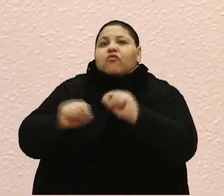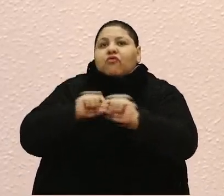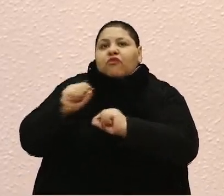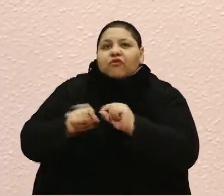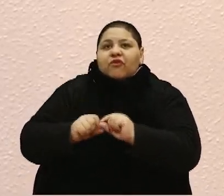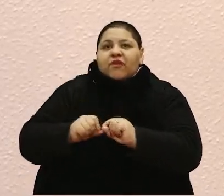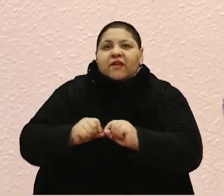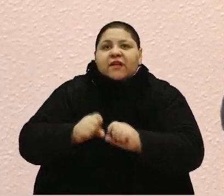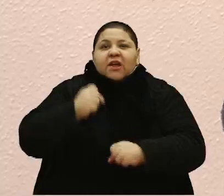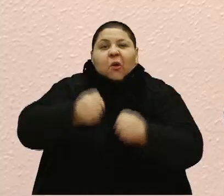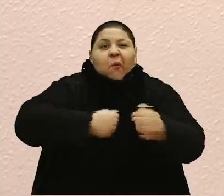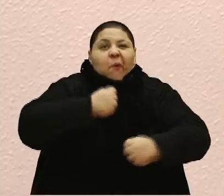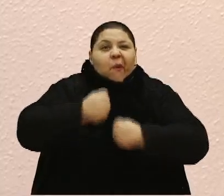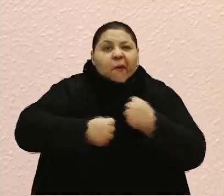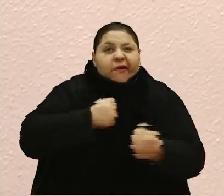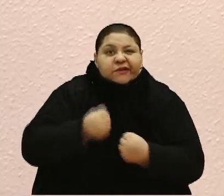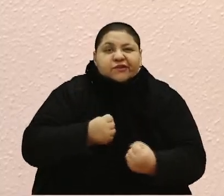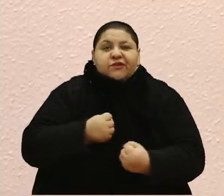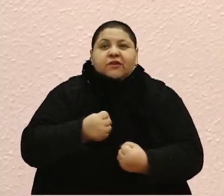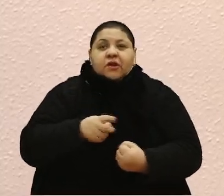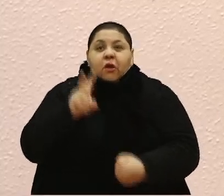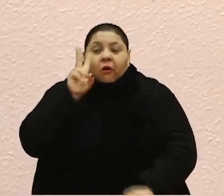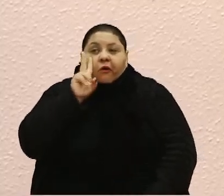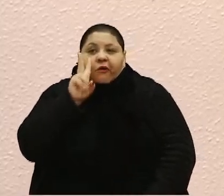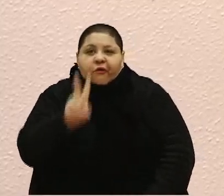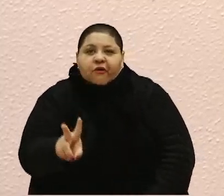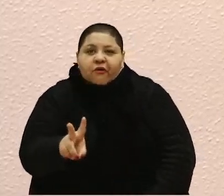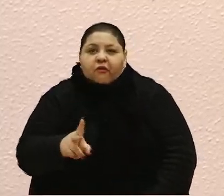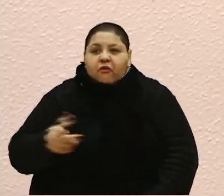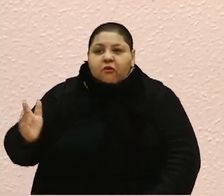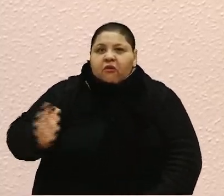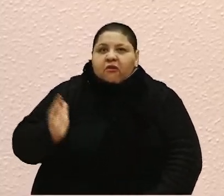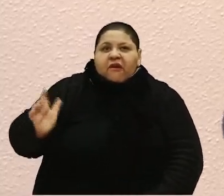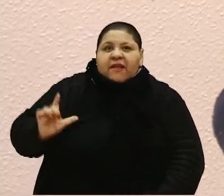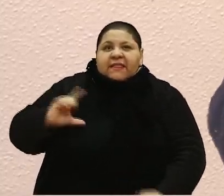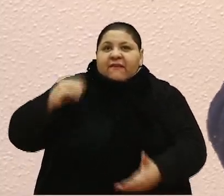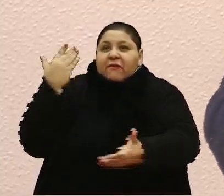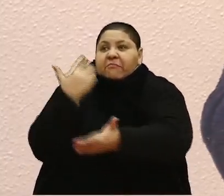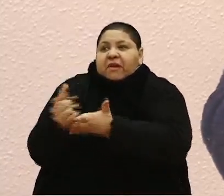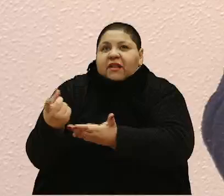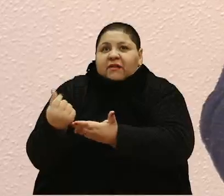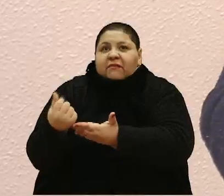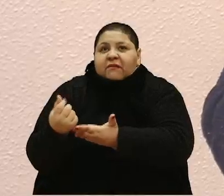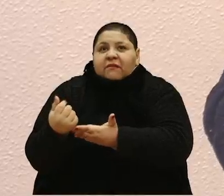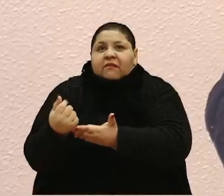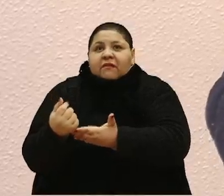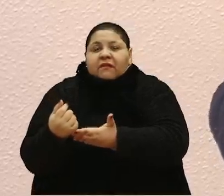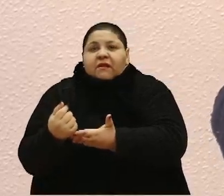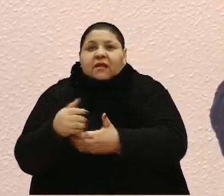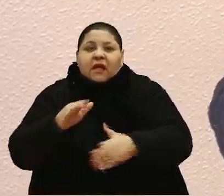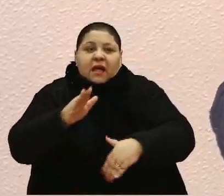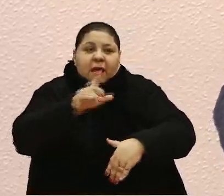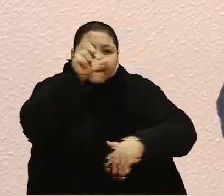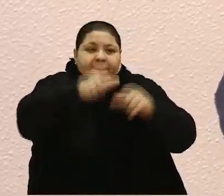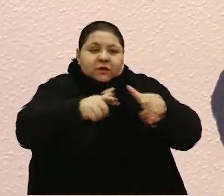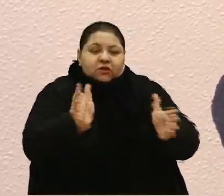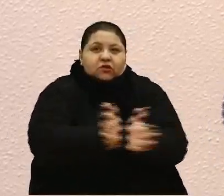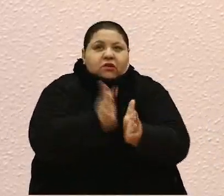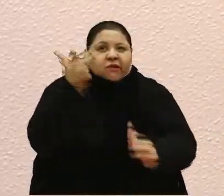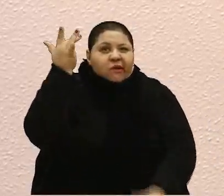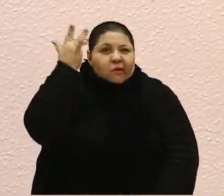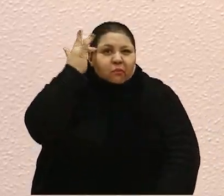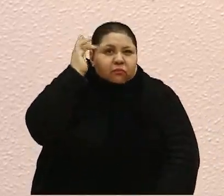o ódio e a ganância. Eu vejo rico que teme perder a fortuna, enquanto humano desempregado, viciado e se